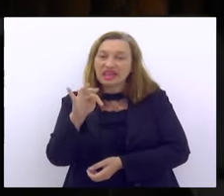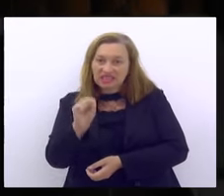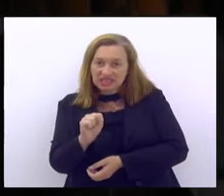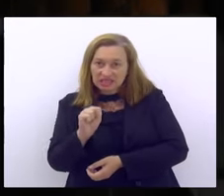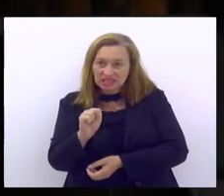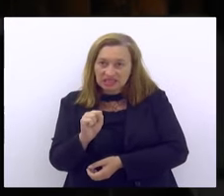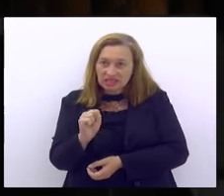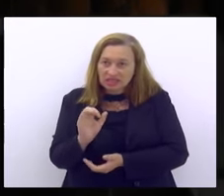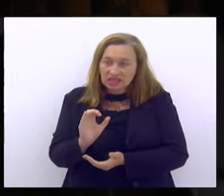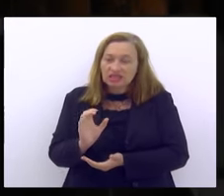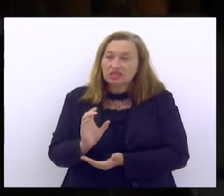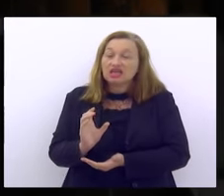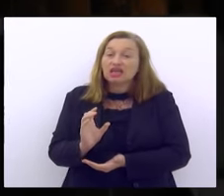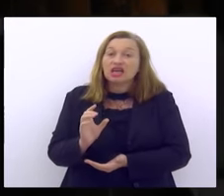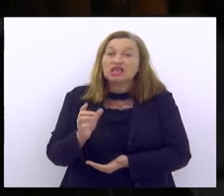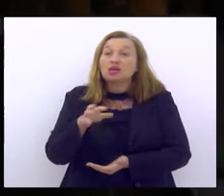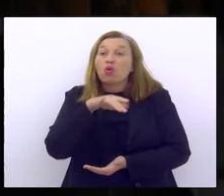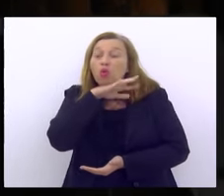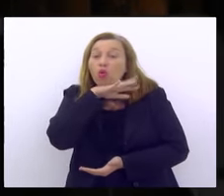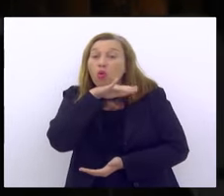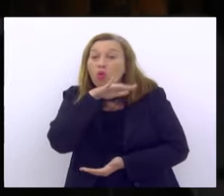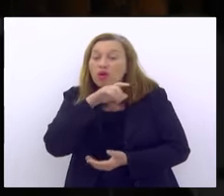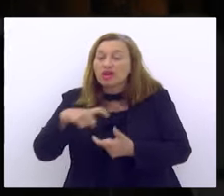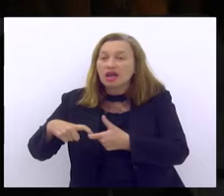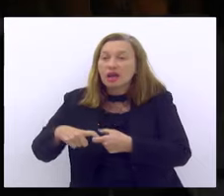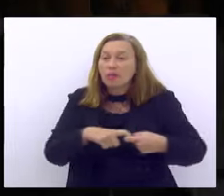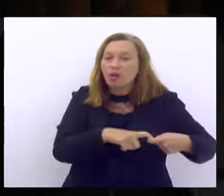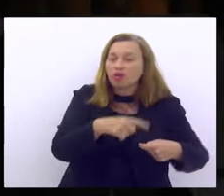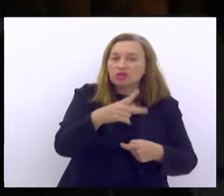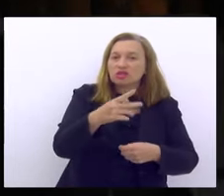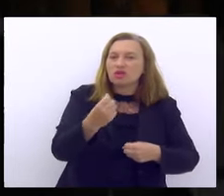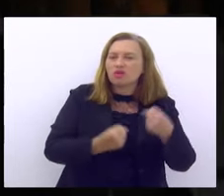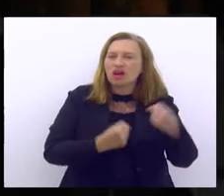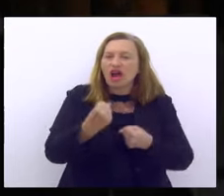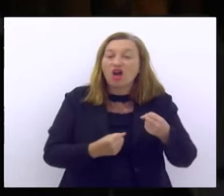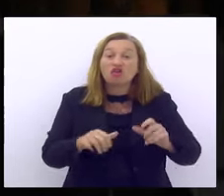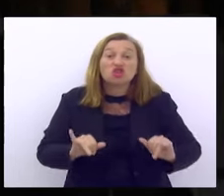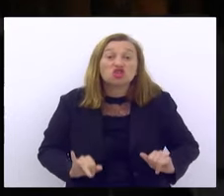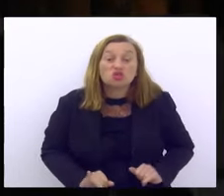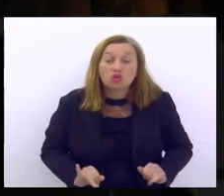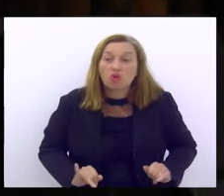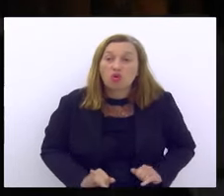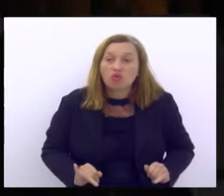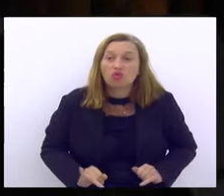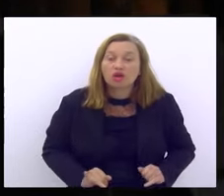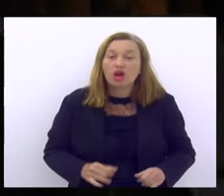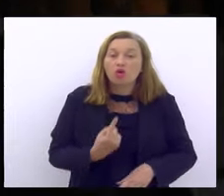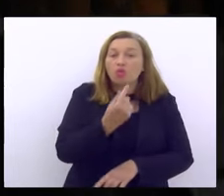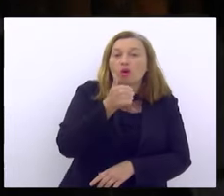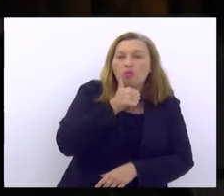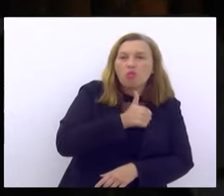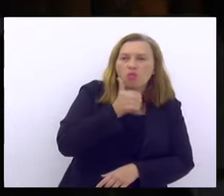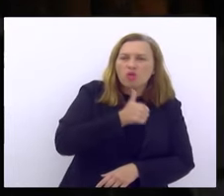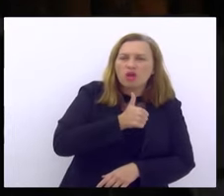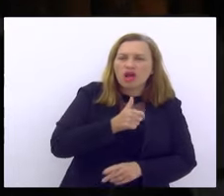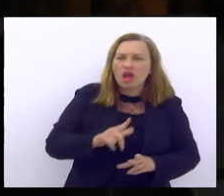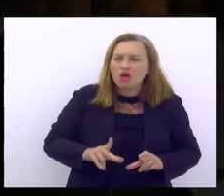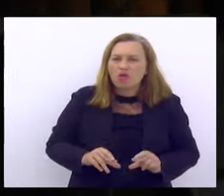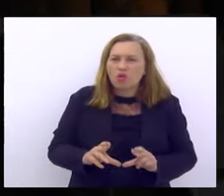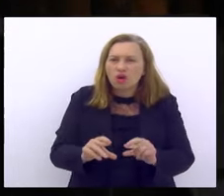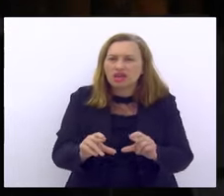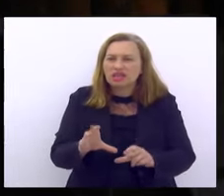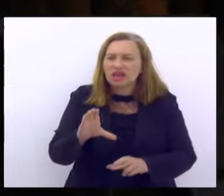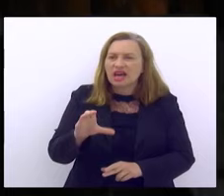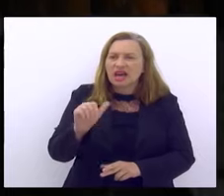eles são implacáveis, eles rebocam seu carro, doa quem doer, inclusive para uma mulher com câncer,